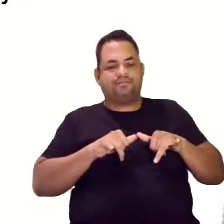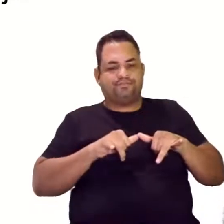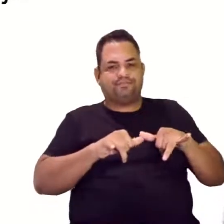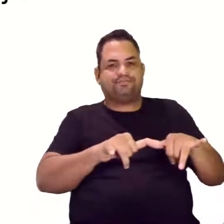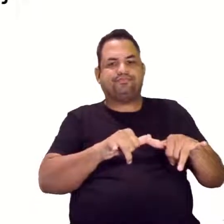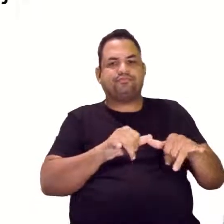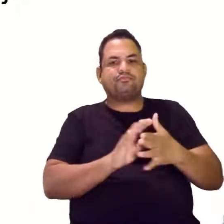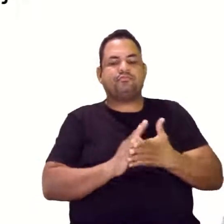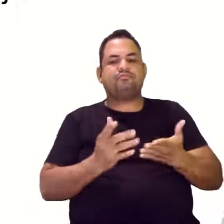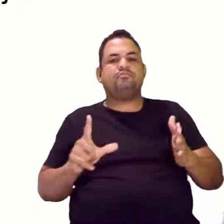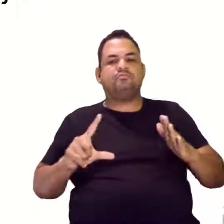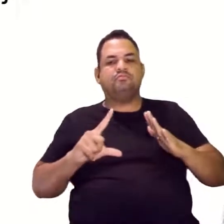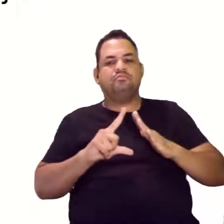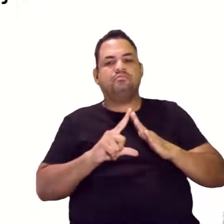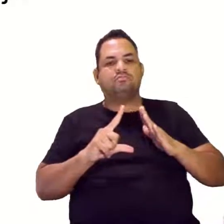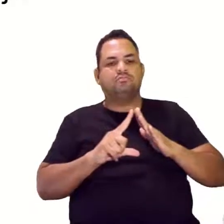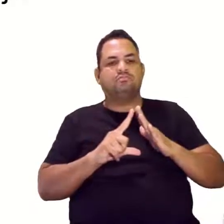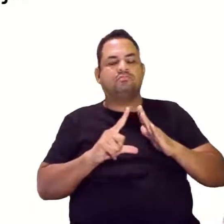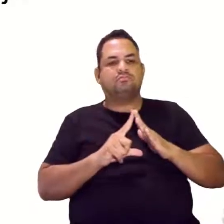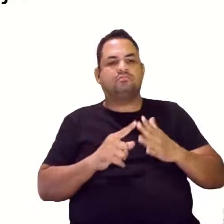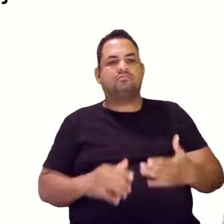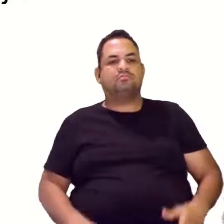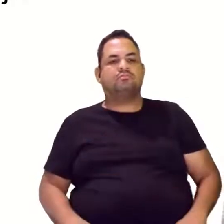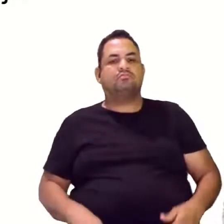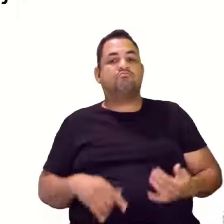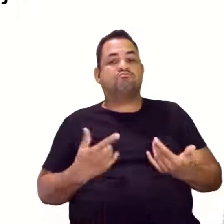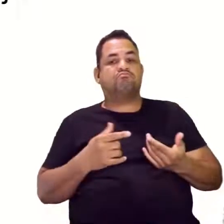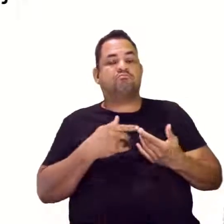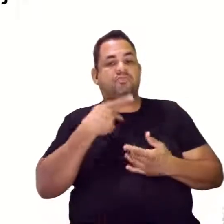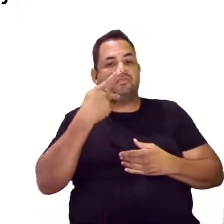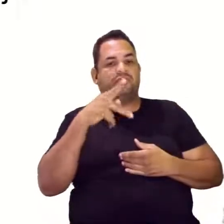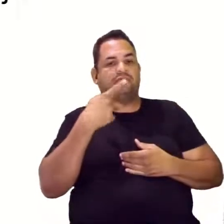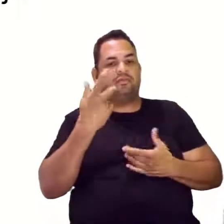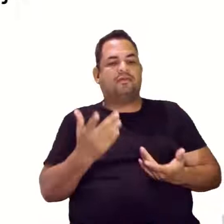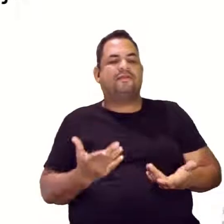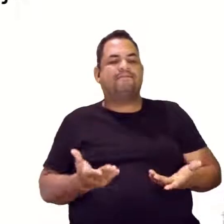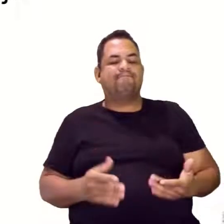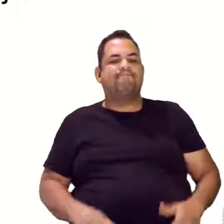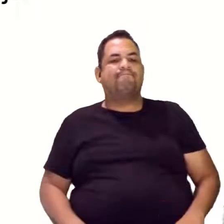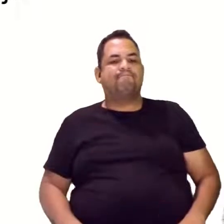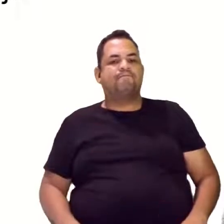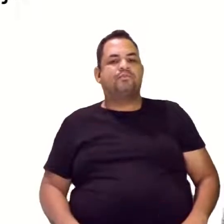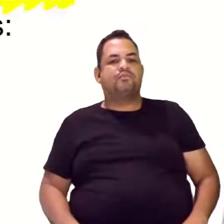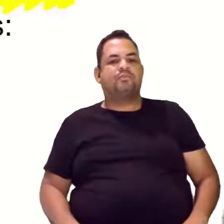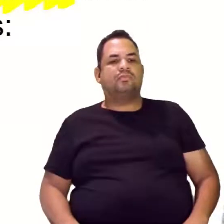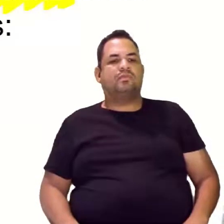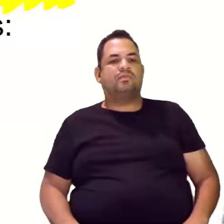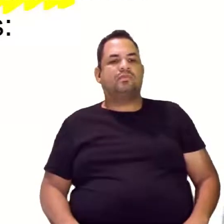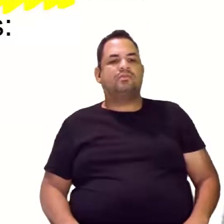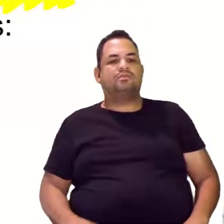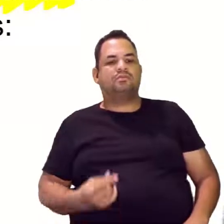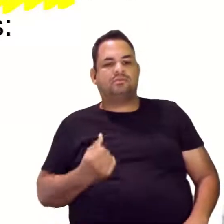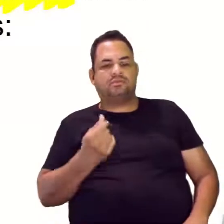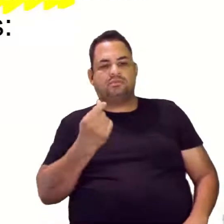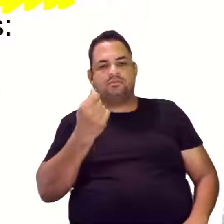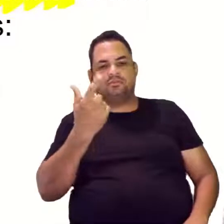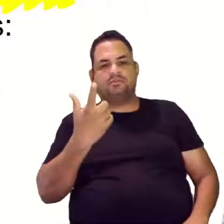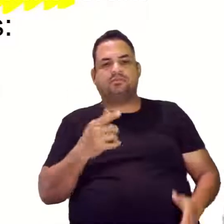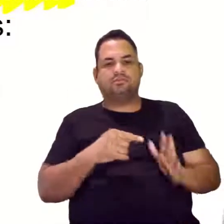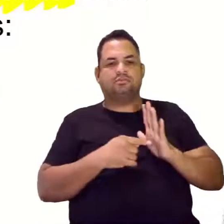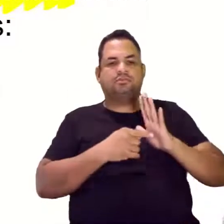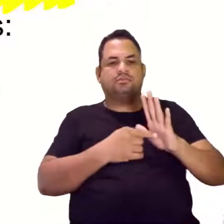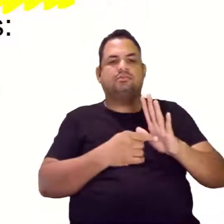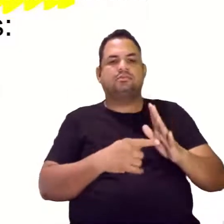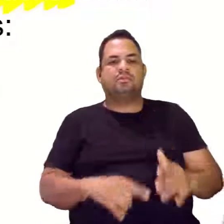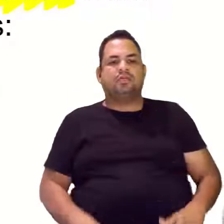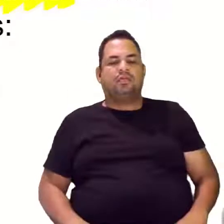o supermercado que corresponde à loja que foi falado, né? Qual é o valor unitário aqui que